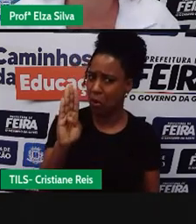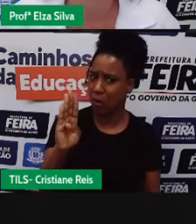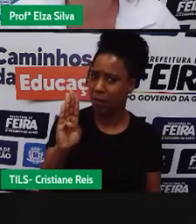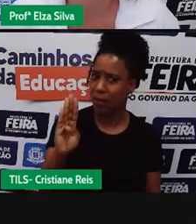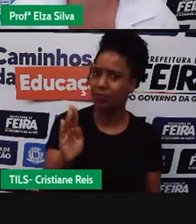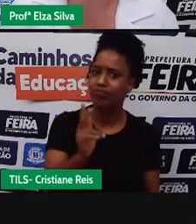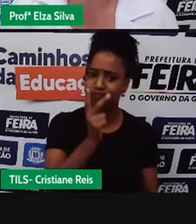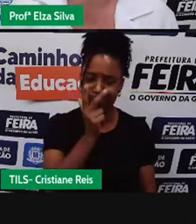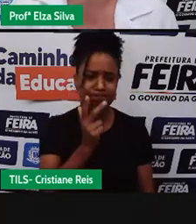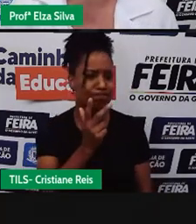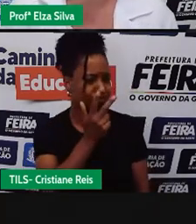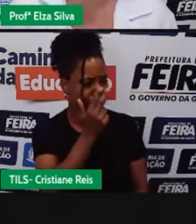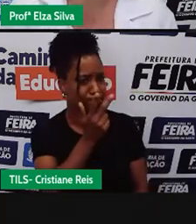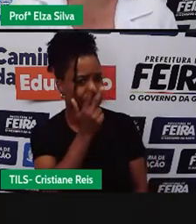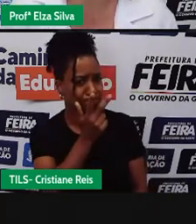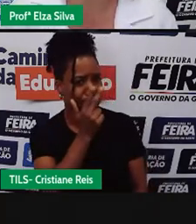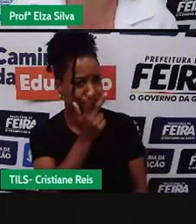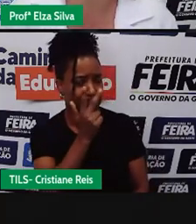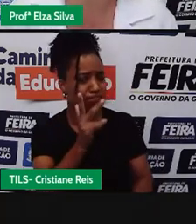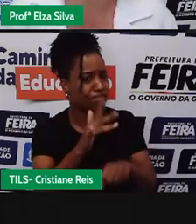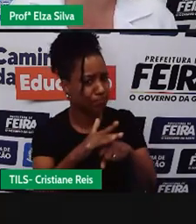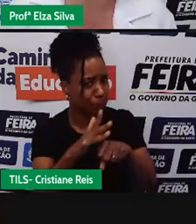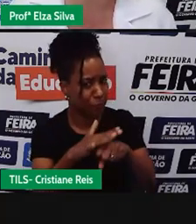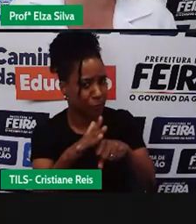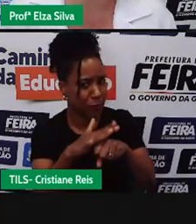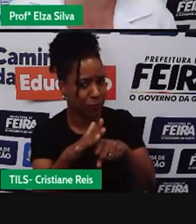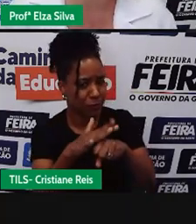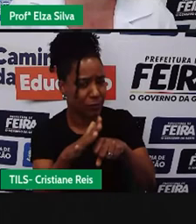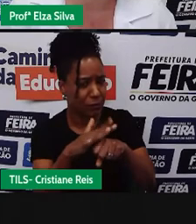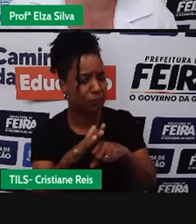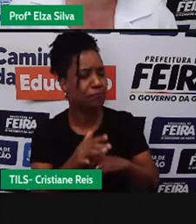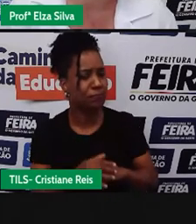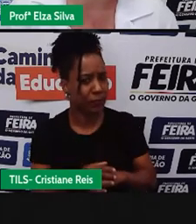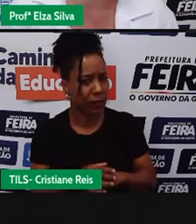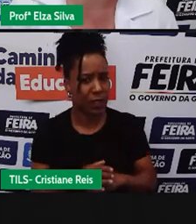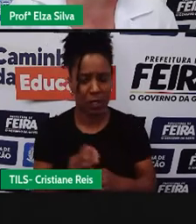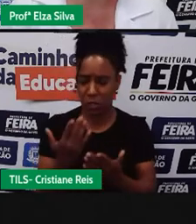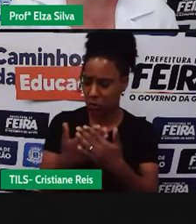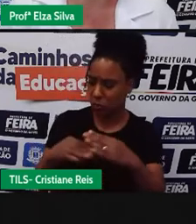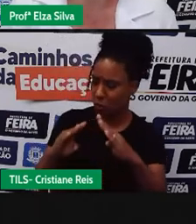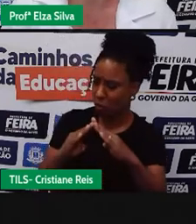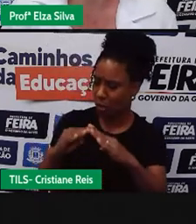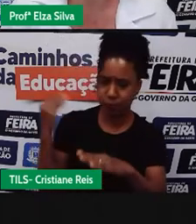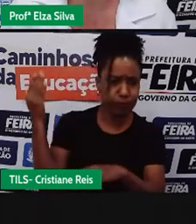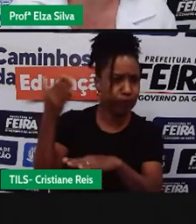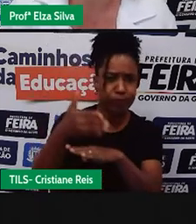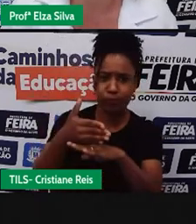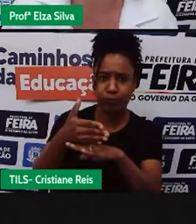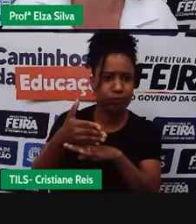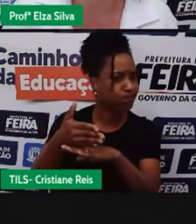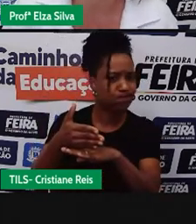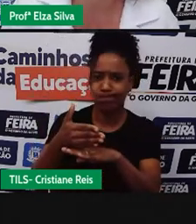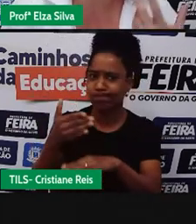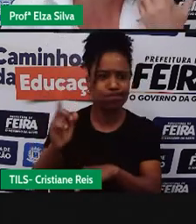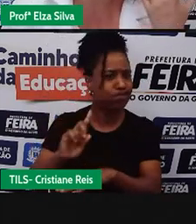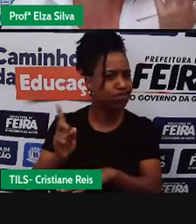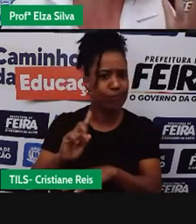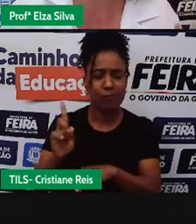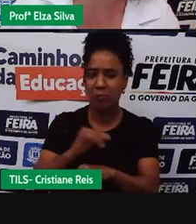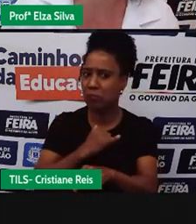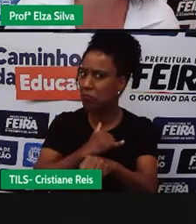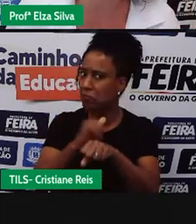to school today. Ele não veio para a escola hoje. Então, Bob deve estar doente. É